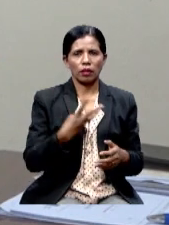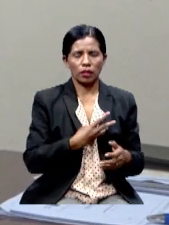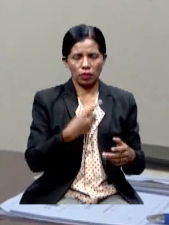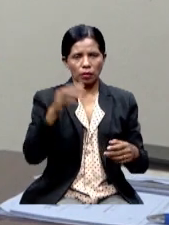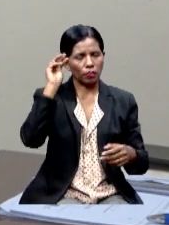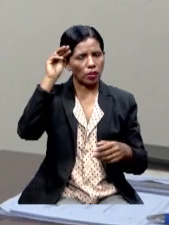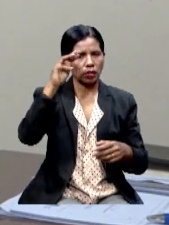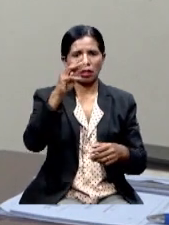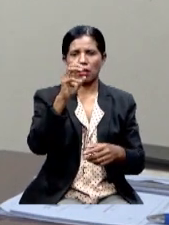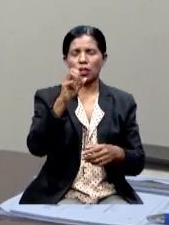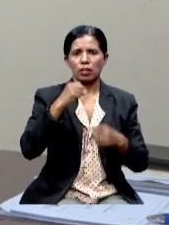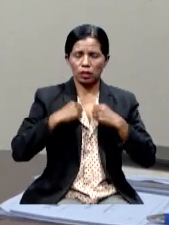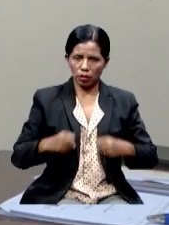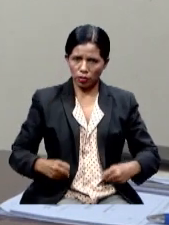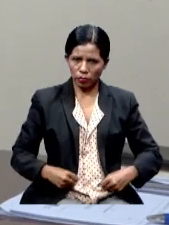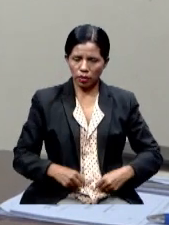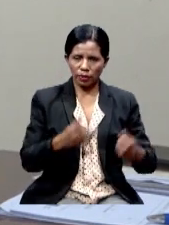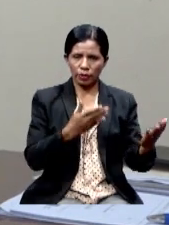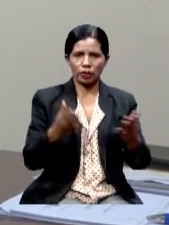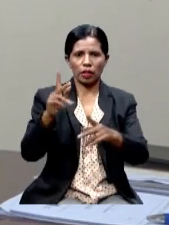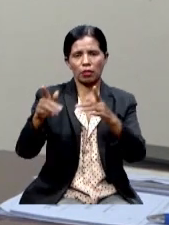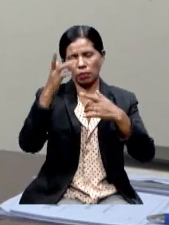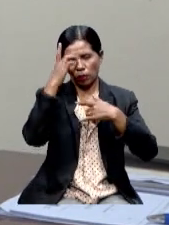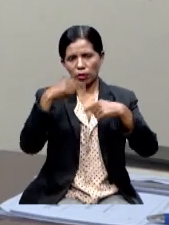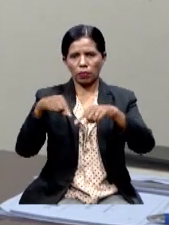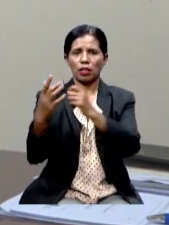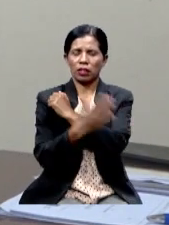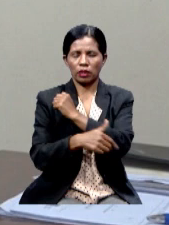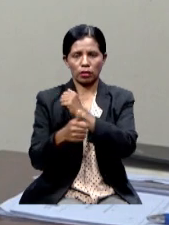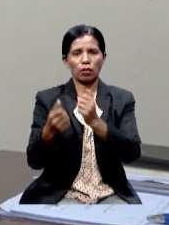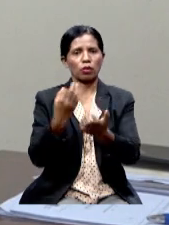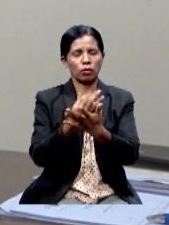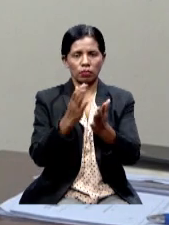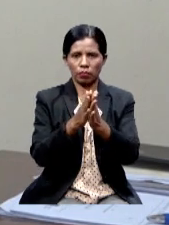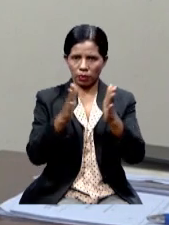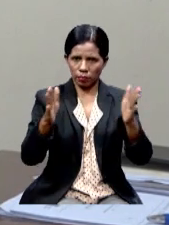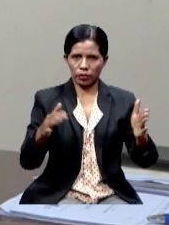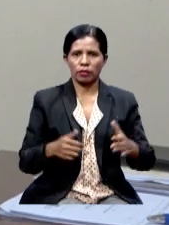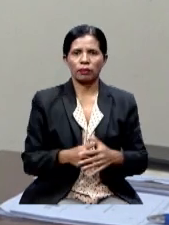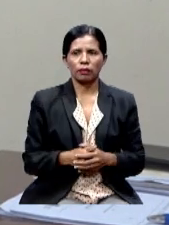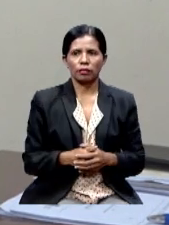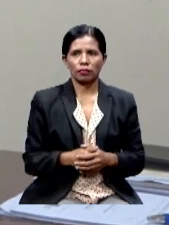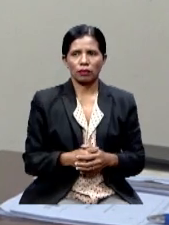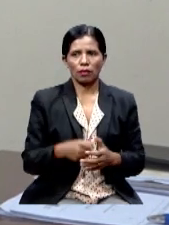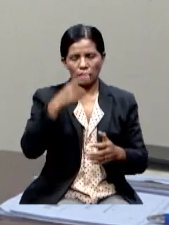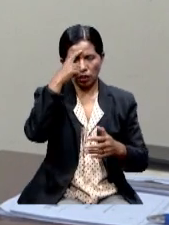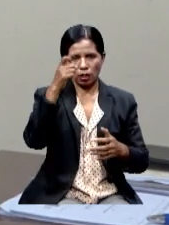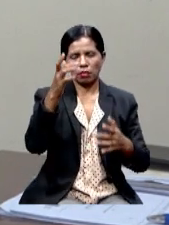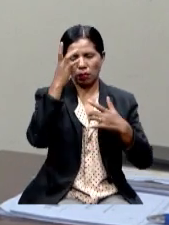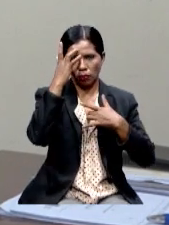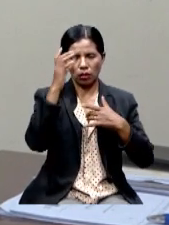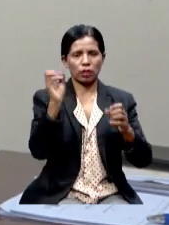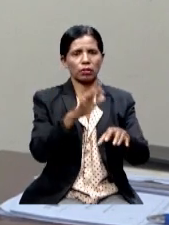Saúde durante rene, haruka ema ba barailu alta tratamento o custo nebeke bot, tebis, ini tambah moras lahada